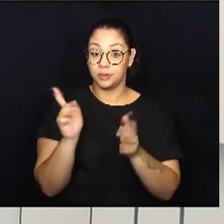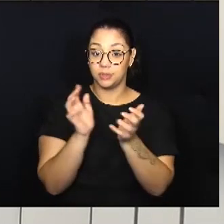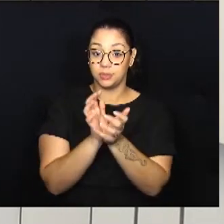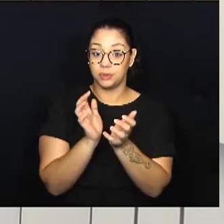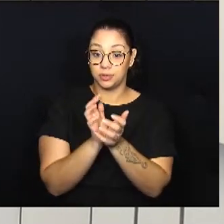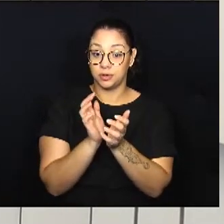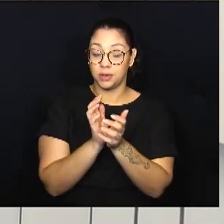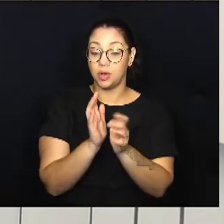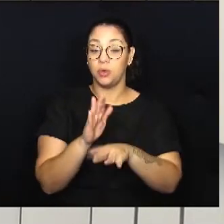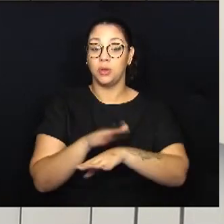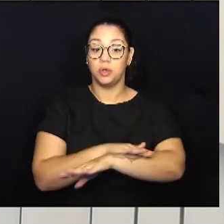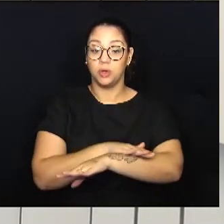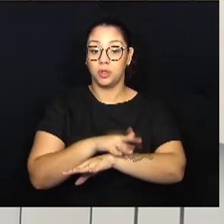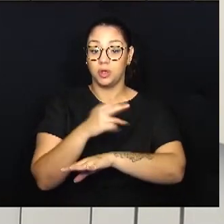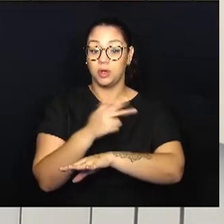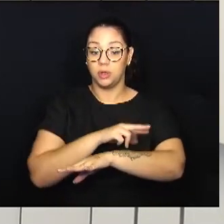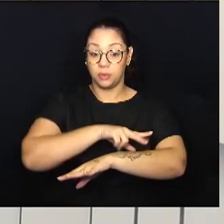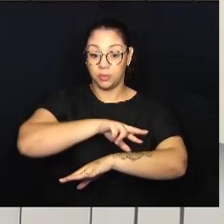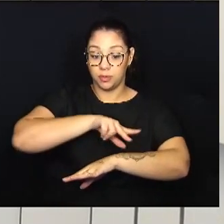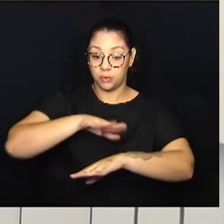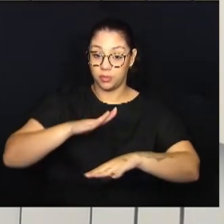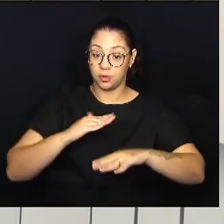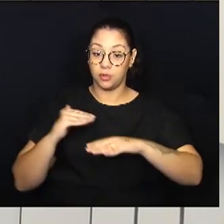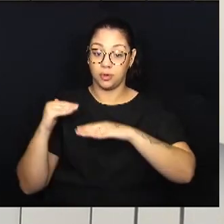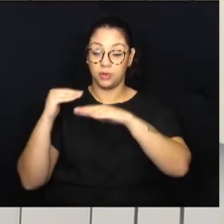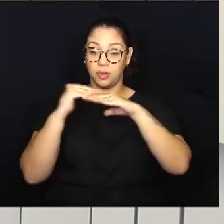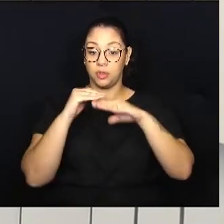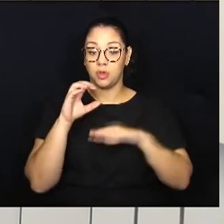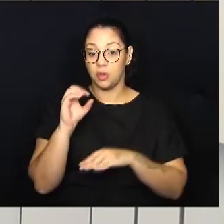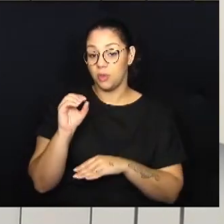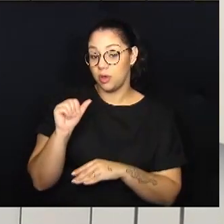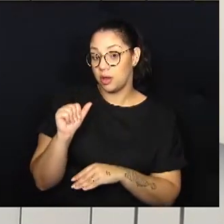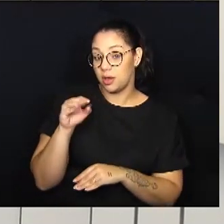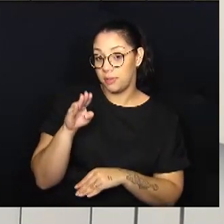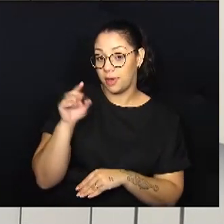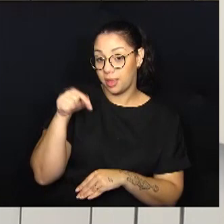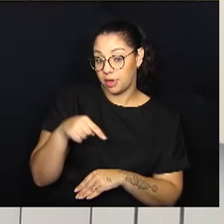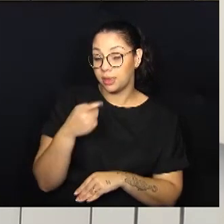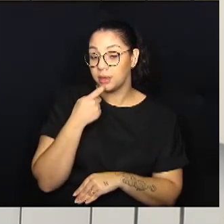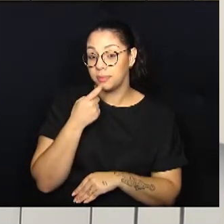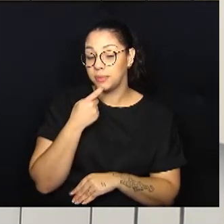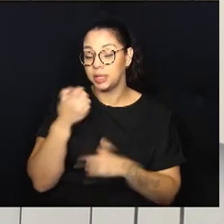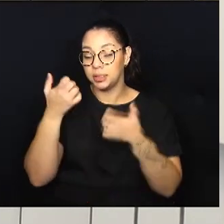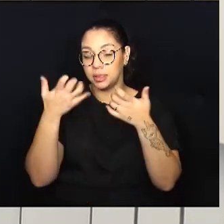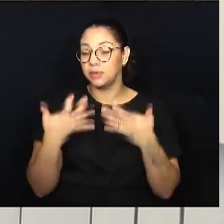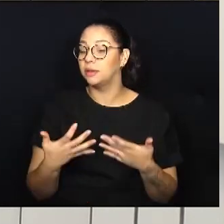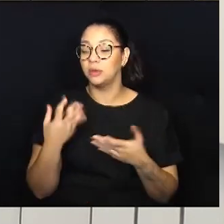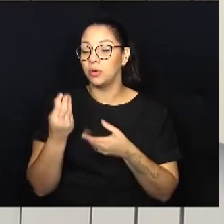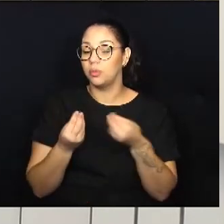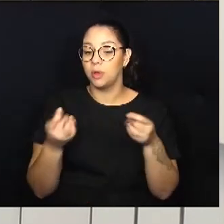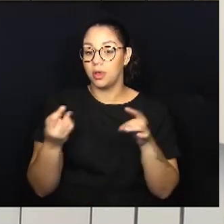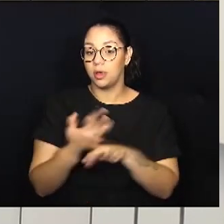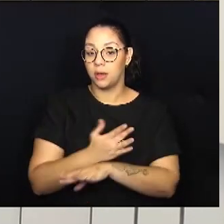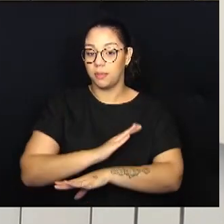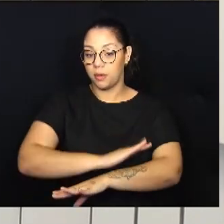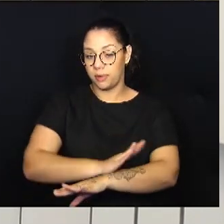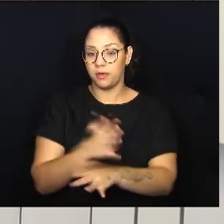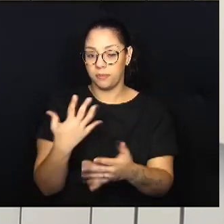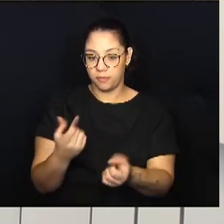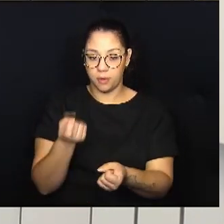Igualdade Racial da Ordem dos Advogados do Brasil aqui em Campinas, e a gente falou sobre o combate ao racismo.